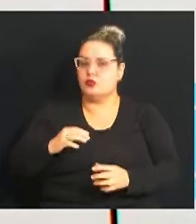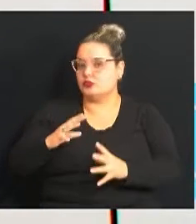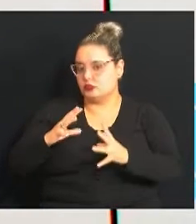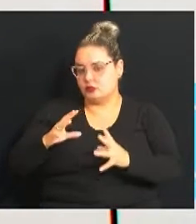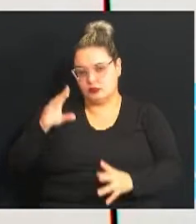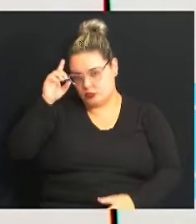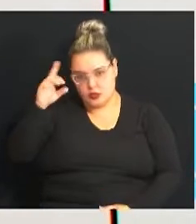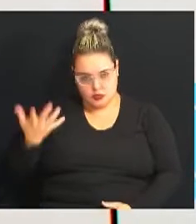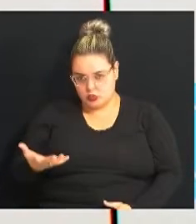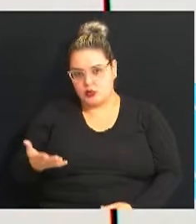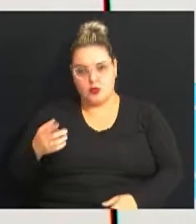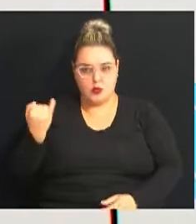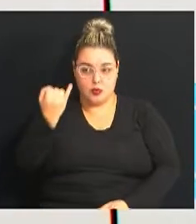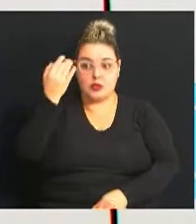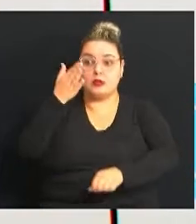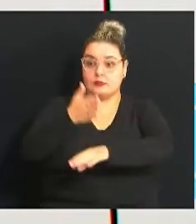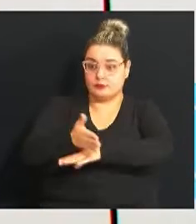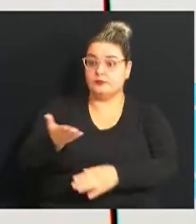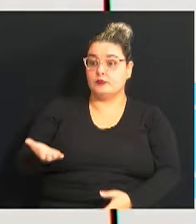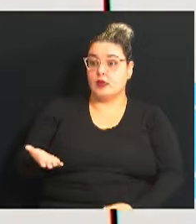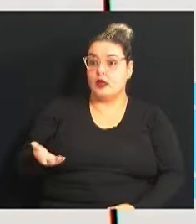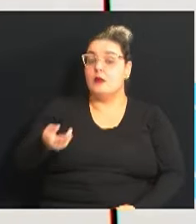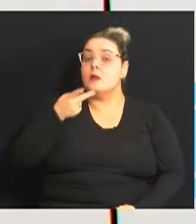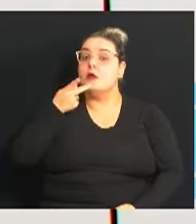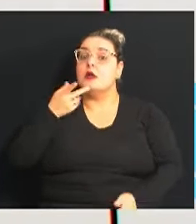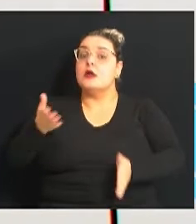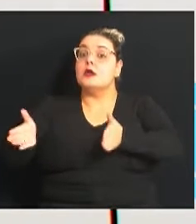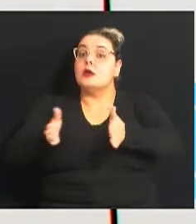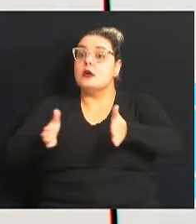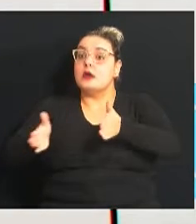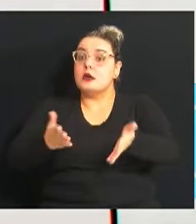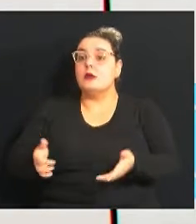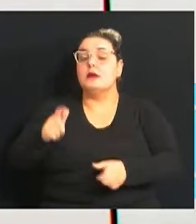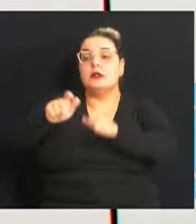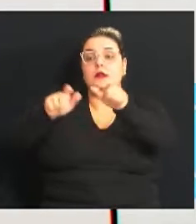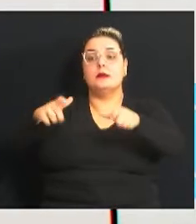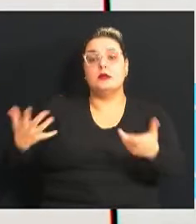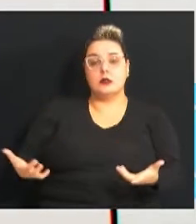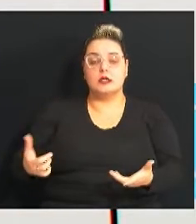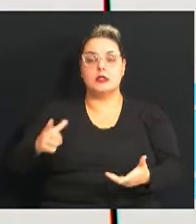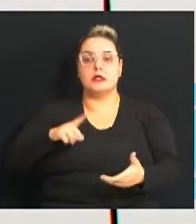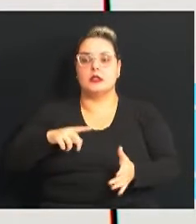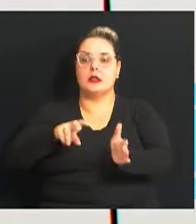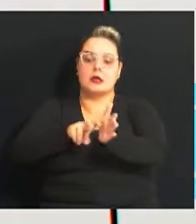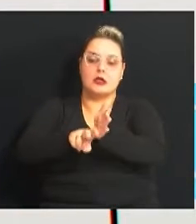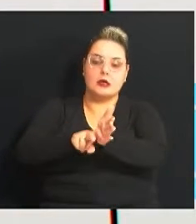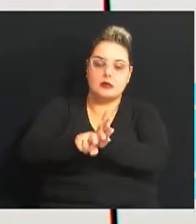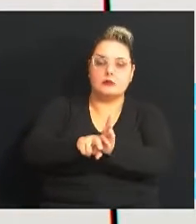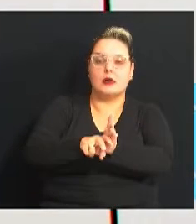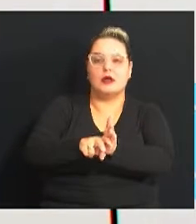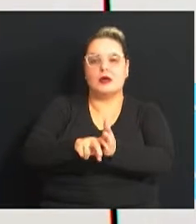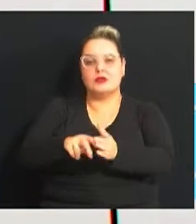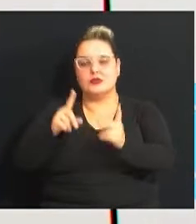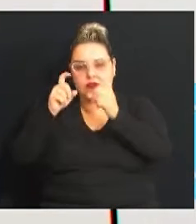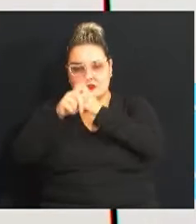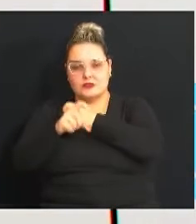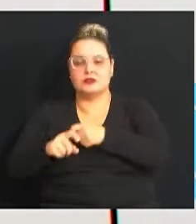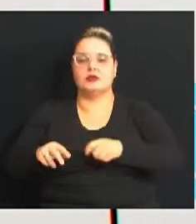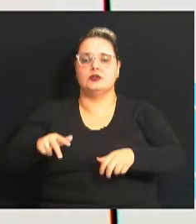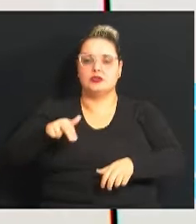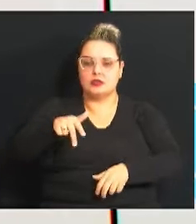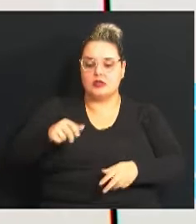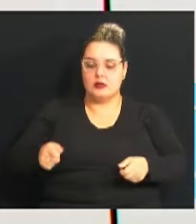participar. Secretário, vamos falar de acessibilidade, né? Para as pessoas que têm mobilidade reduzida, né? Tem também